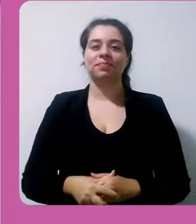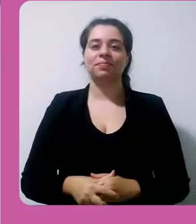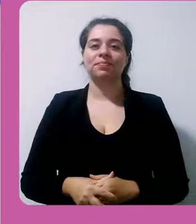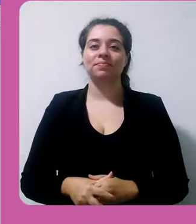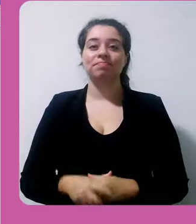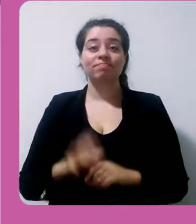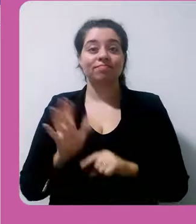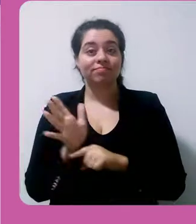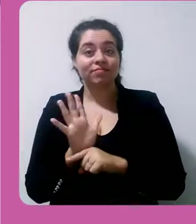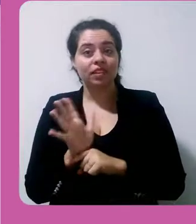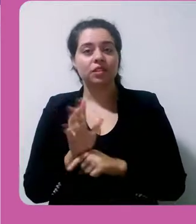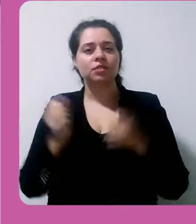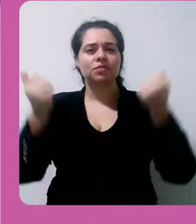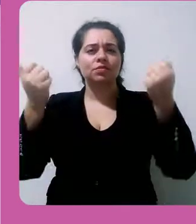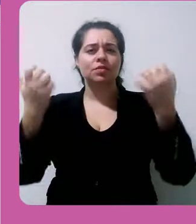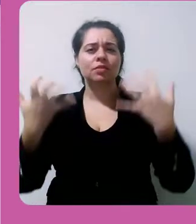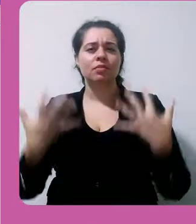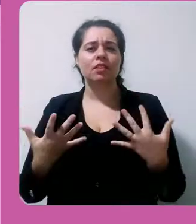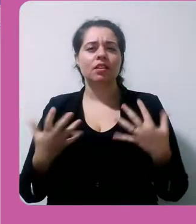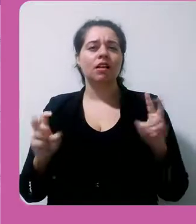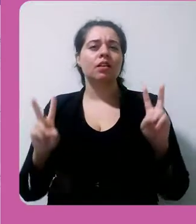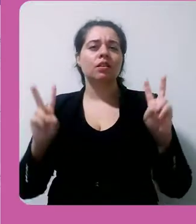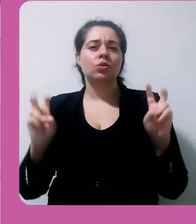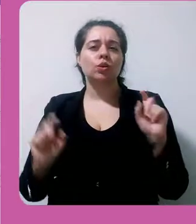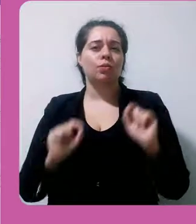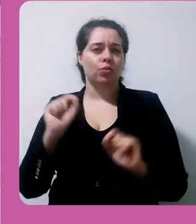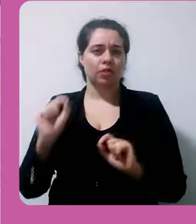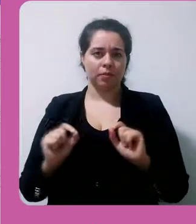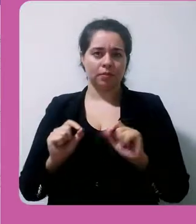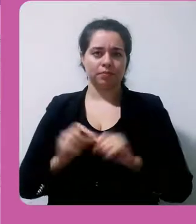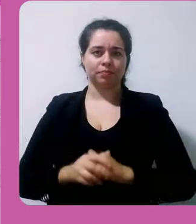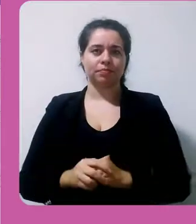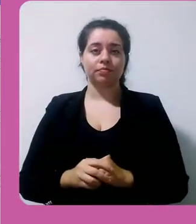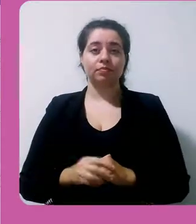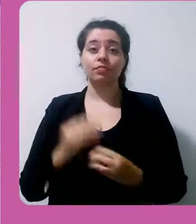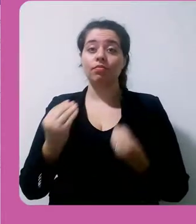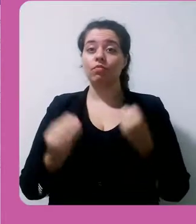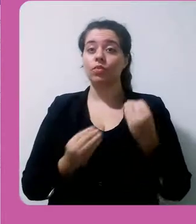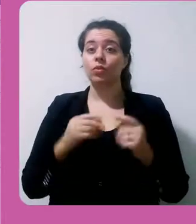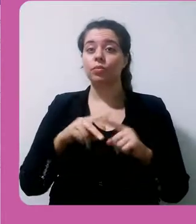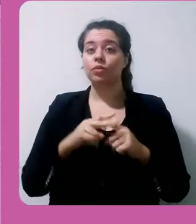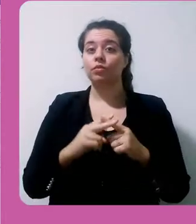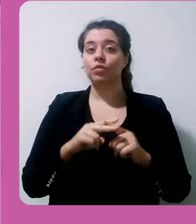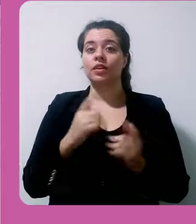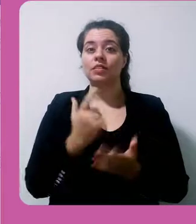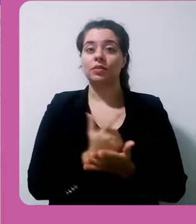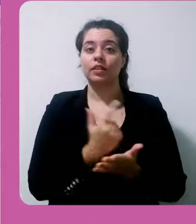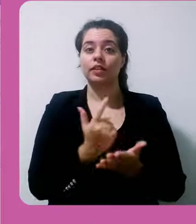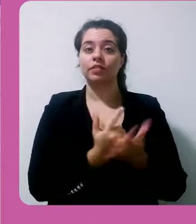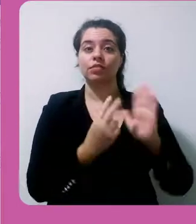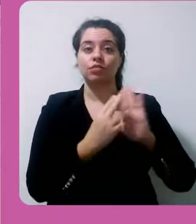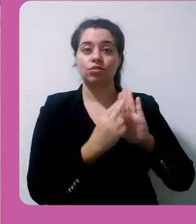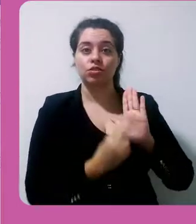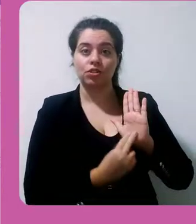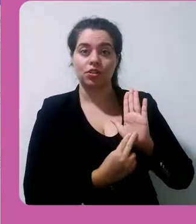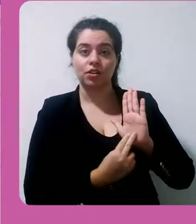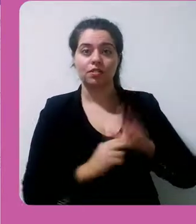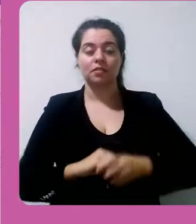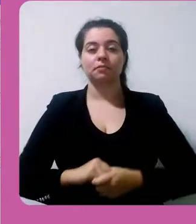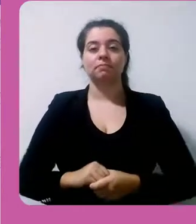notas. Para tanto, vou no espaço do professor, onde eu criei